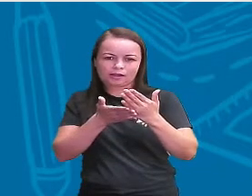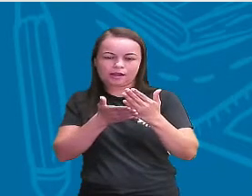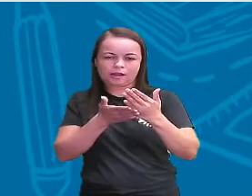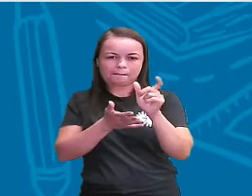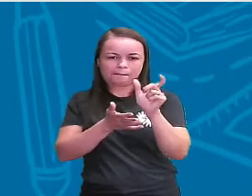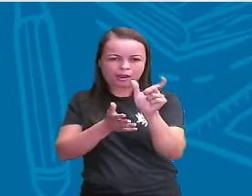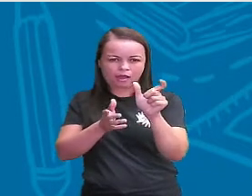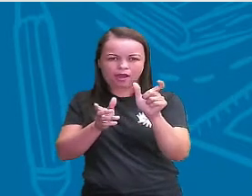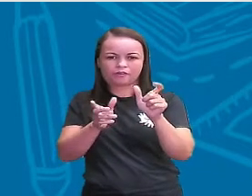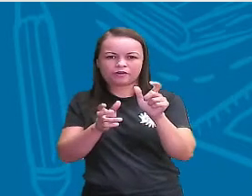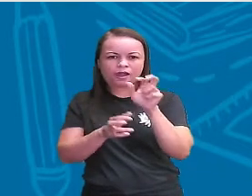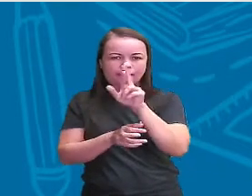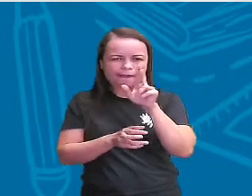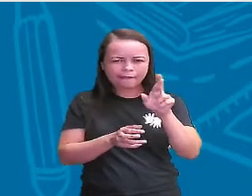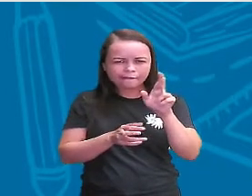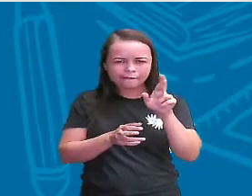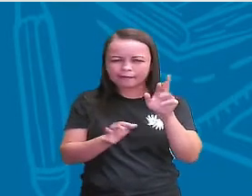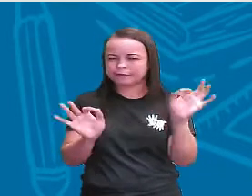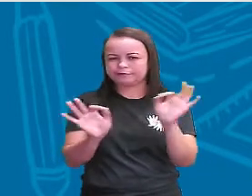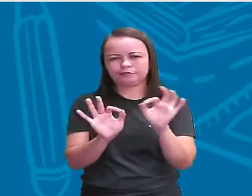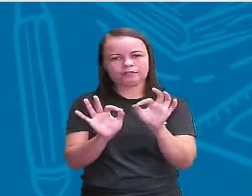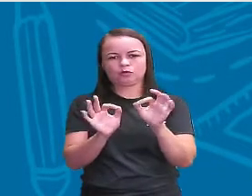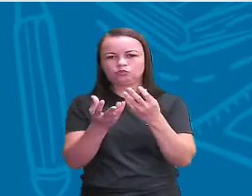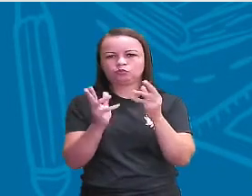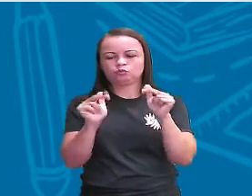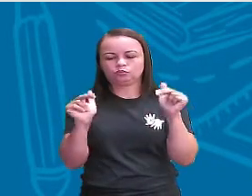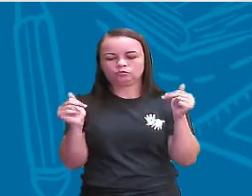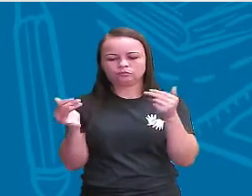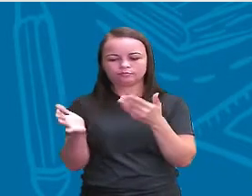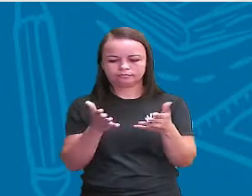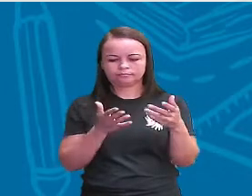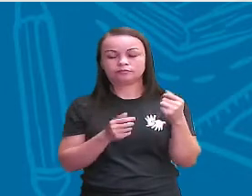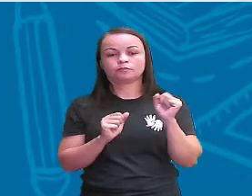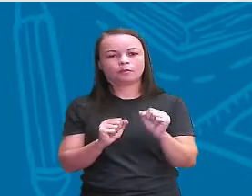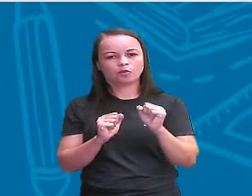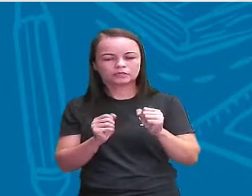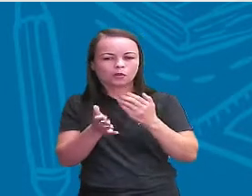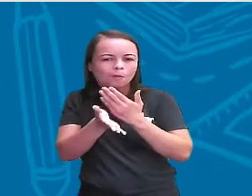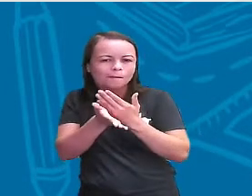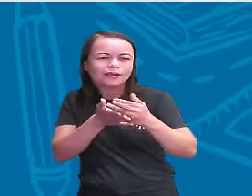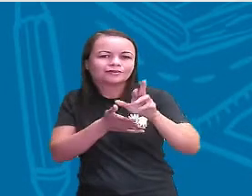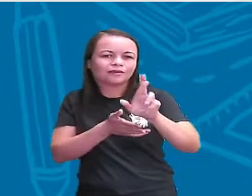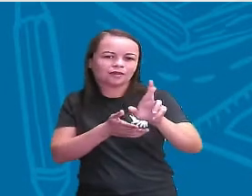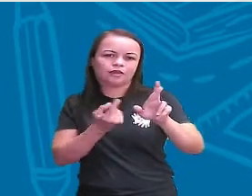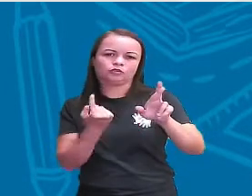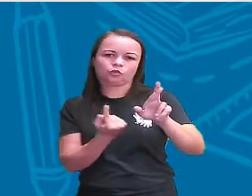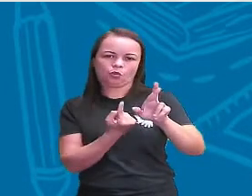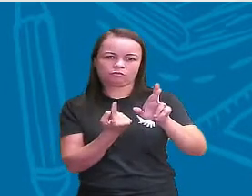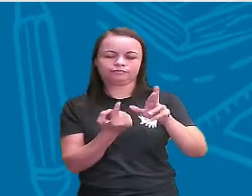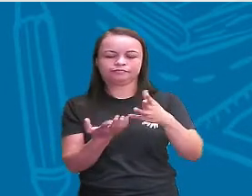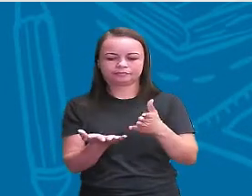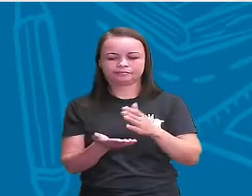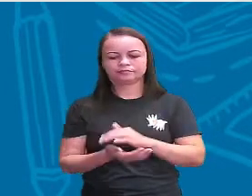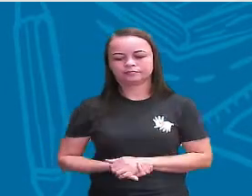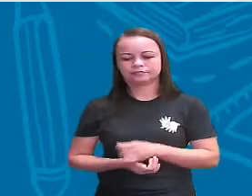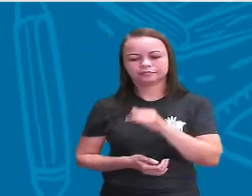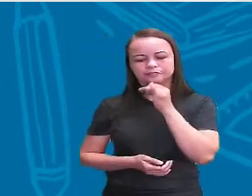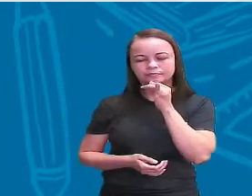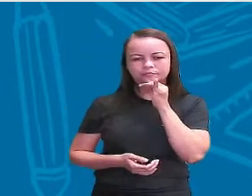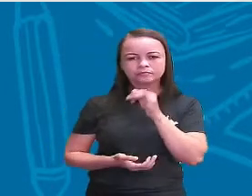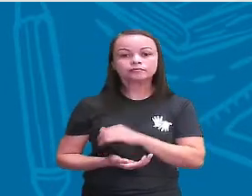dois R's, tá? Toda palavra só pode ser iniciada com um R, nunca dois. Por exemplo, aqui,